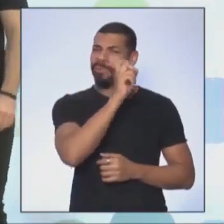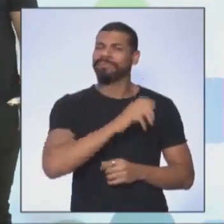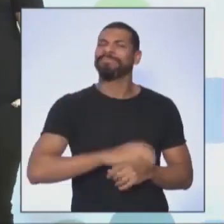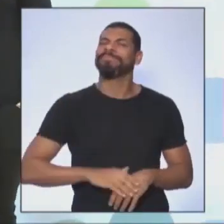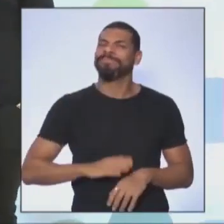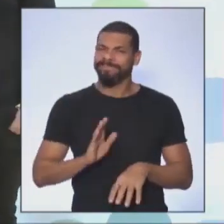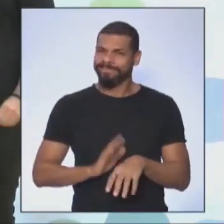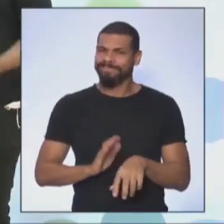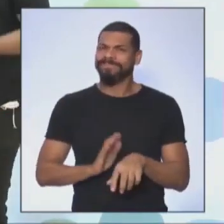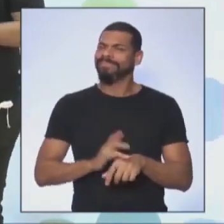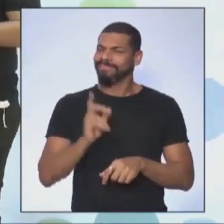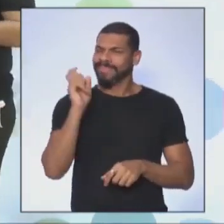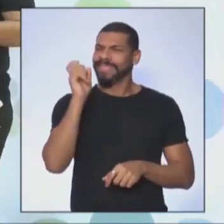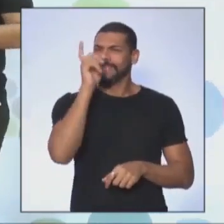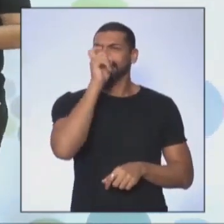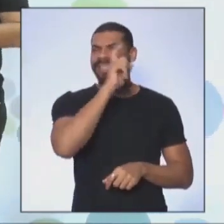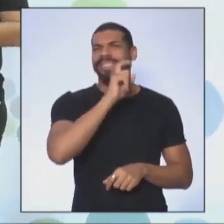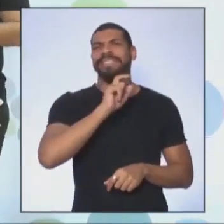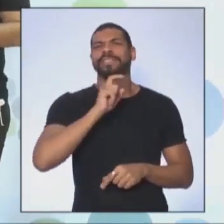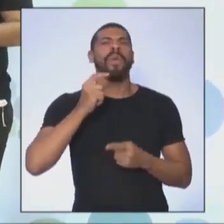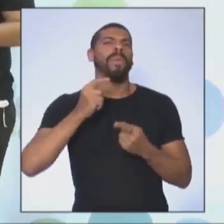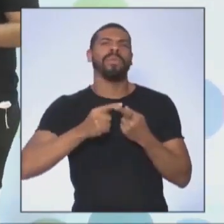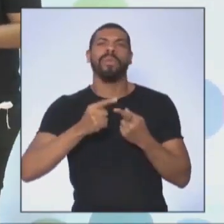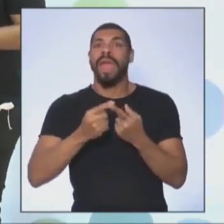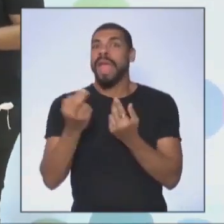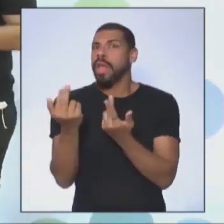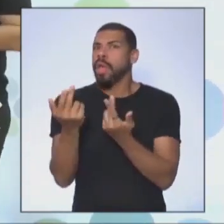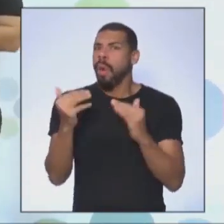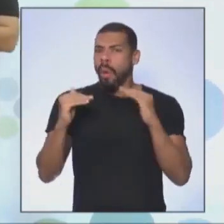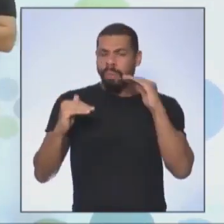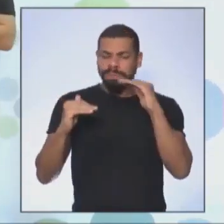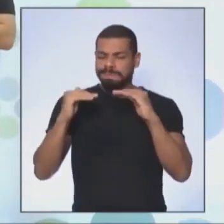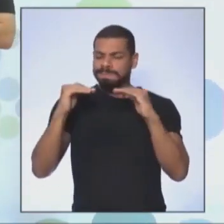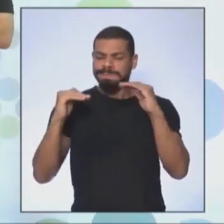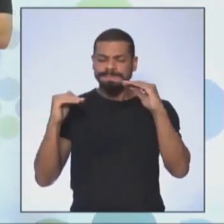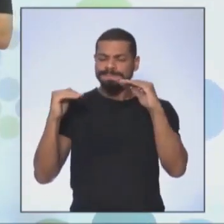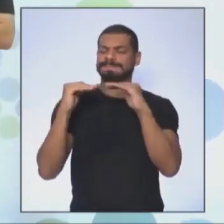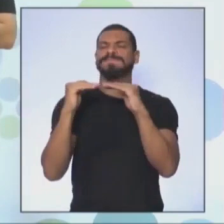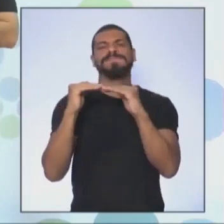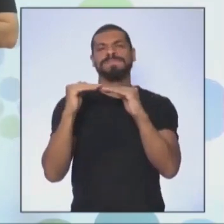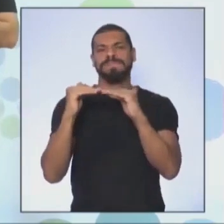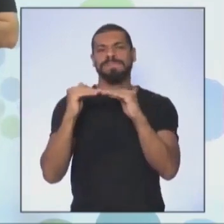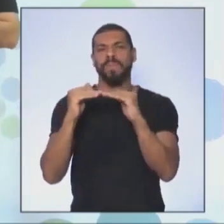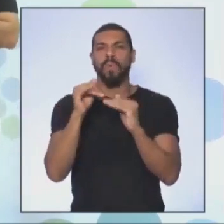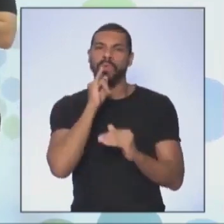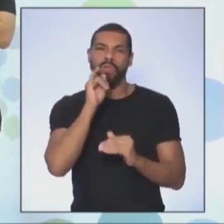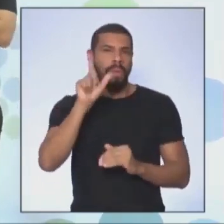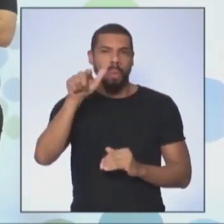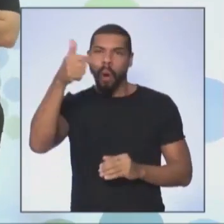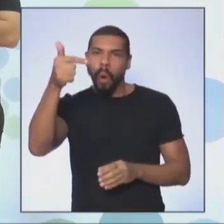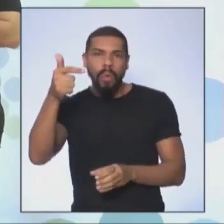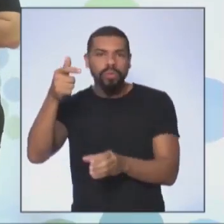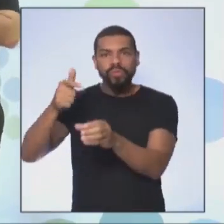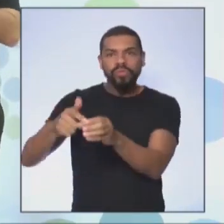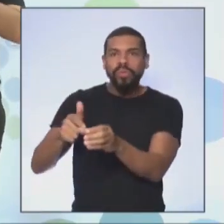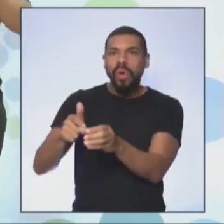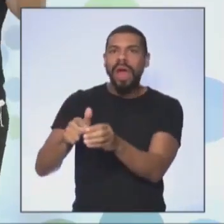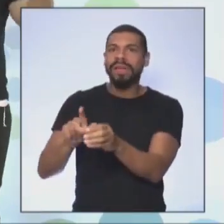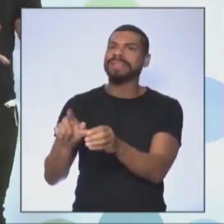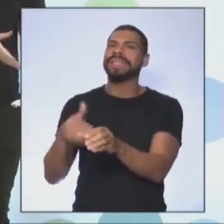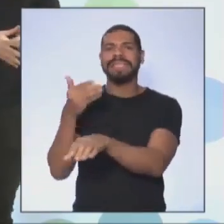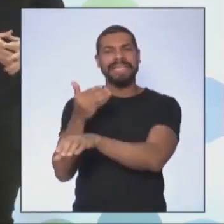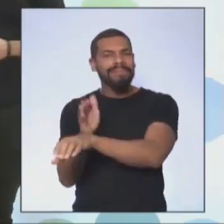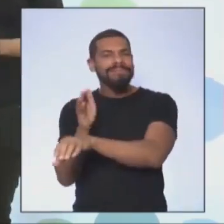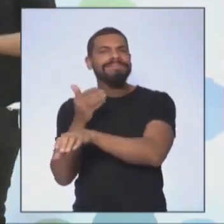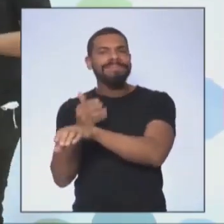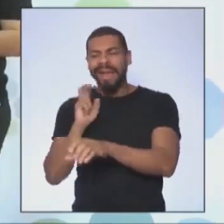muito difícil, porque tem que ser a mesma frequência natural dessa taça. Se pegasse uma outra taça, ele teria que treinar tudo de Teria novo que ser para uma